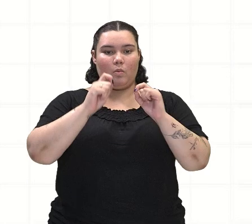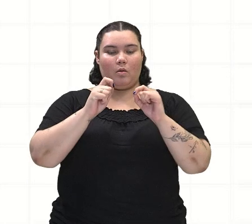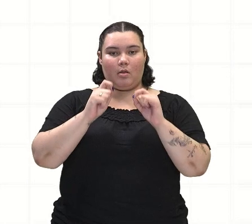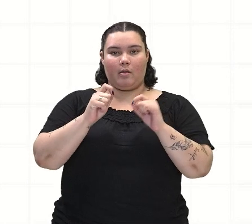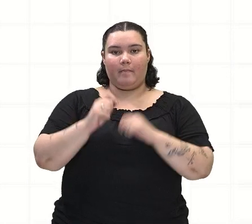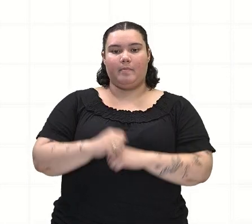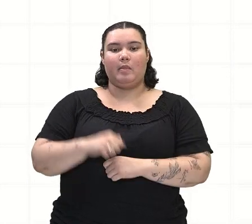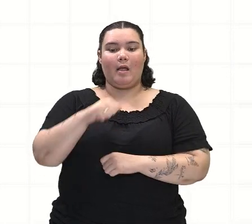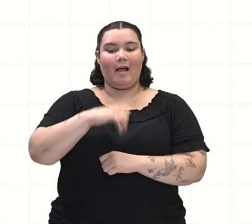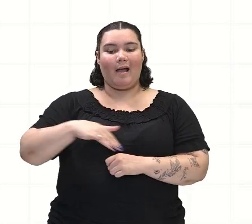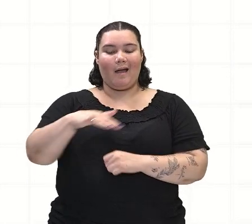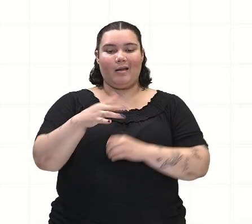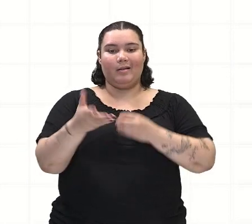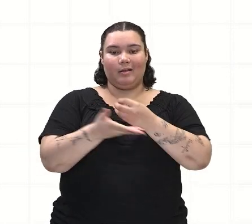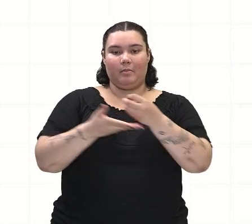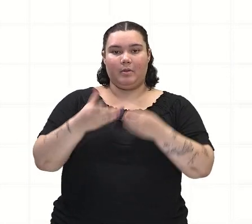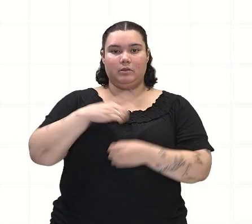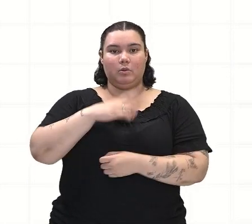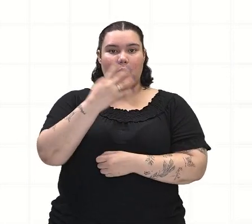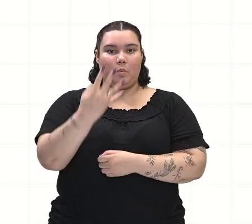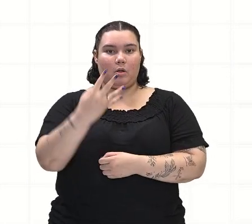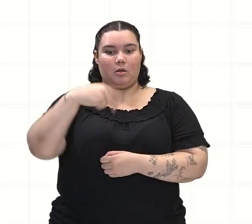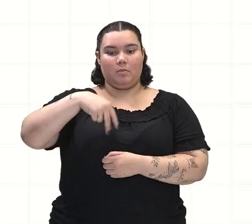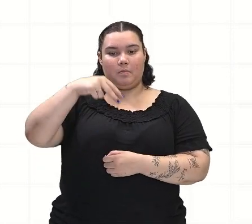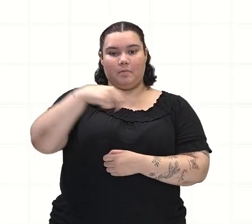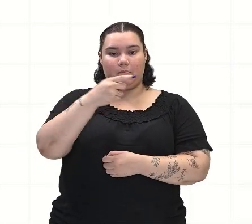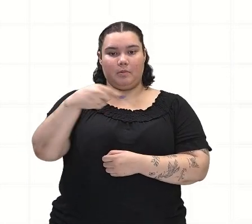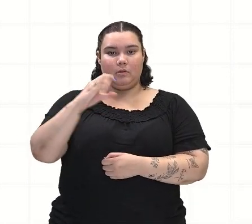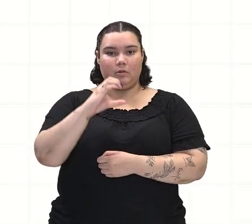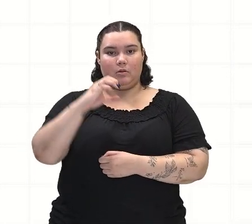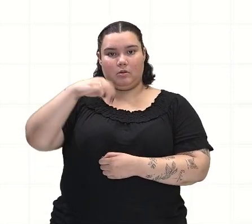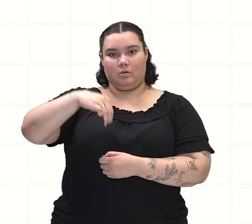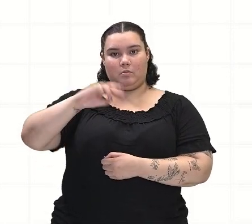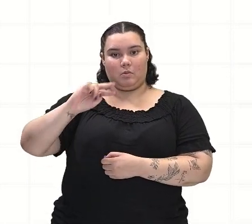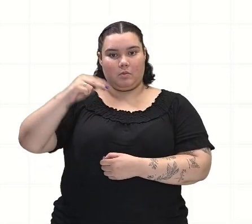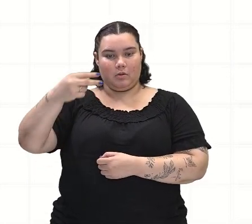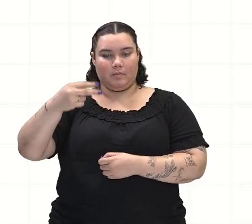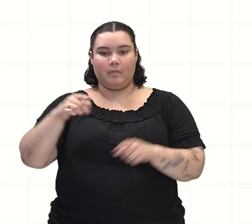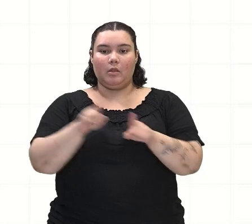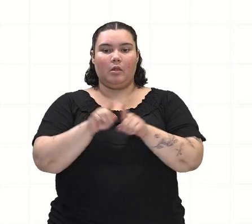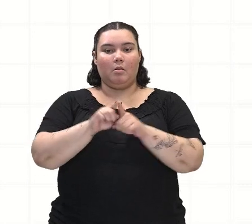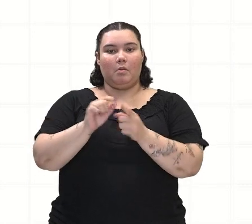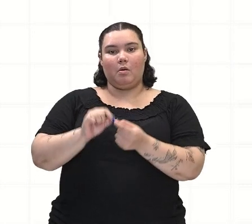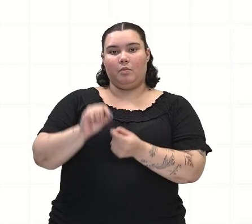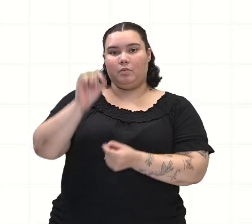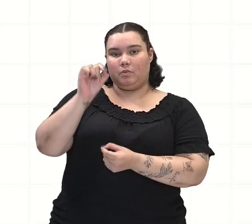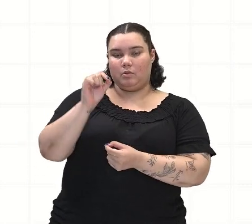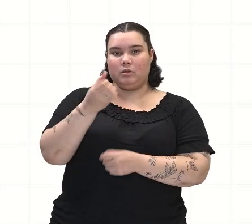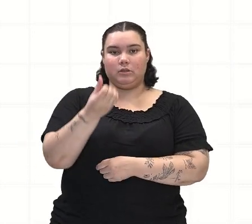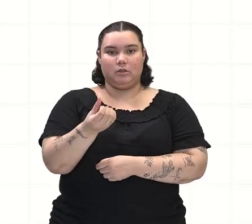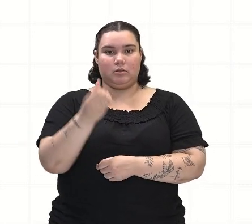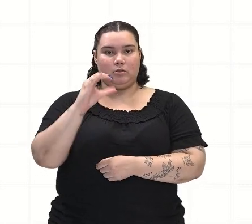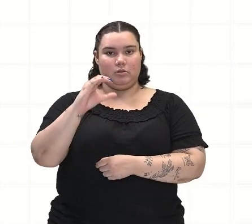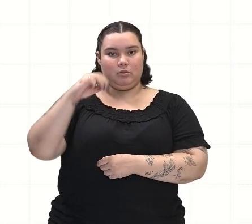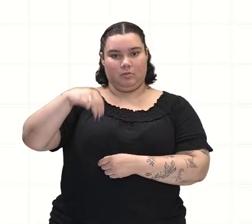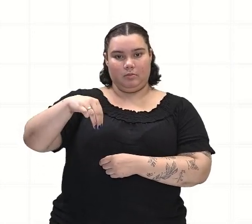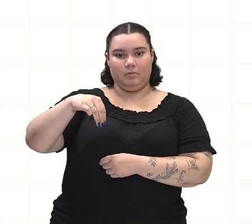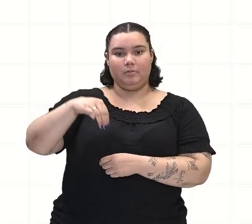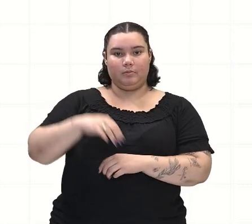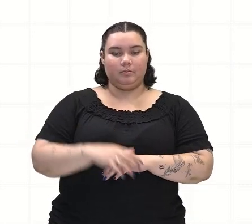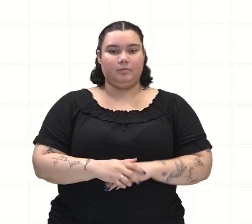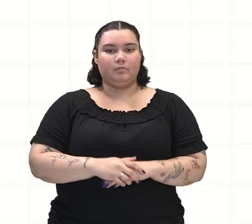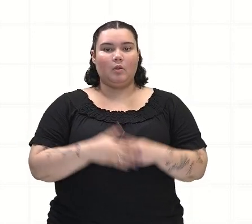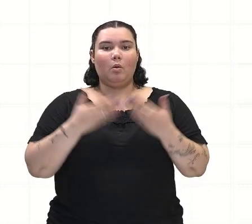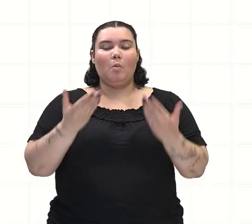base medindo 4π centímetros quadrados e a altura de 6 centímetros.